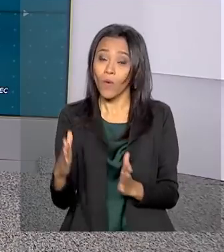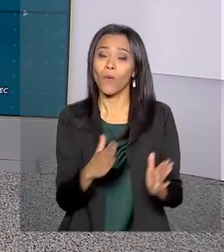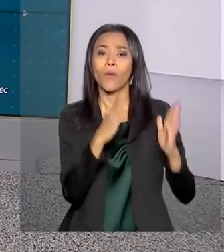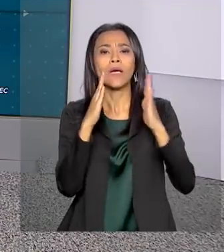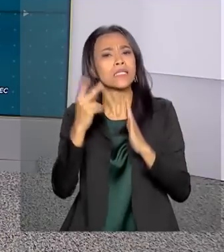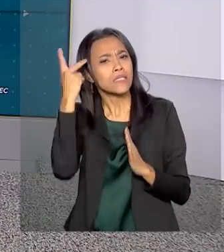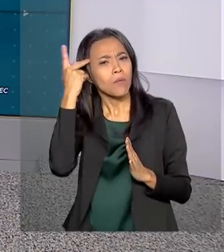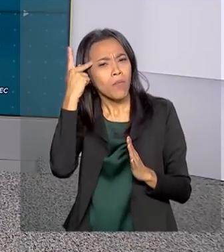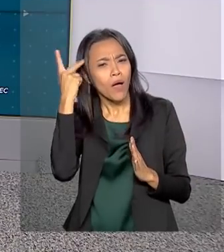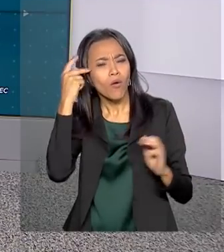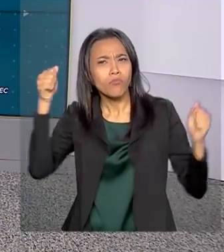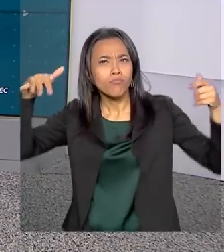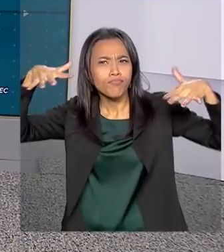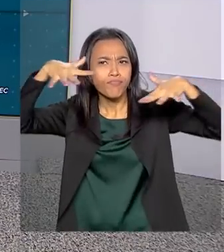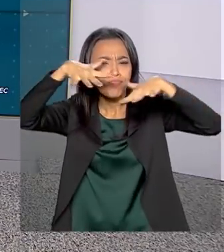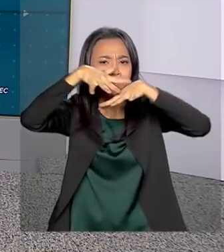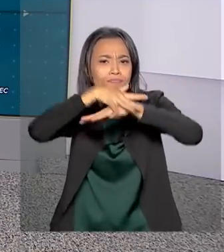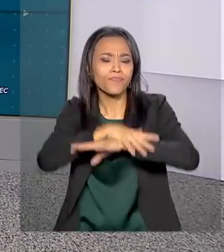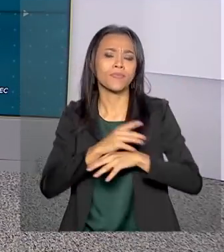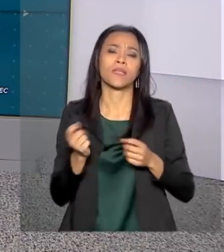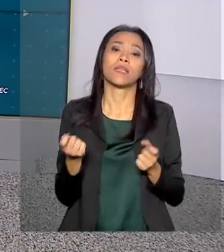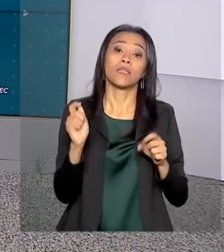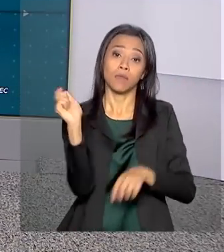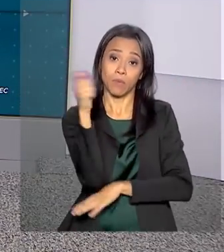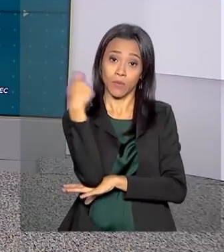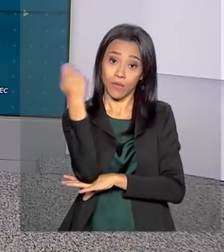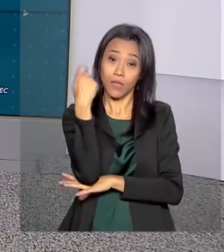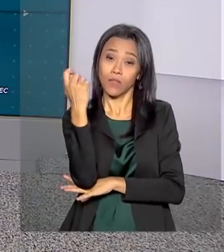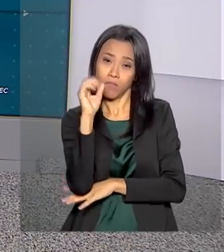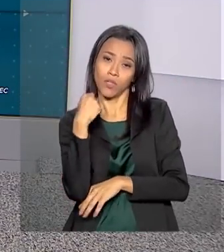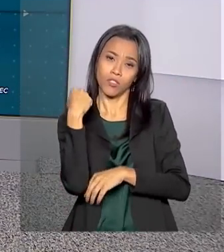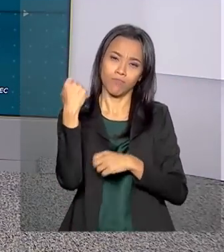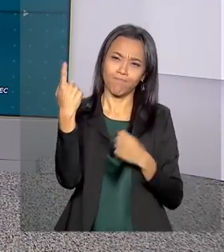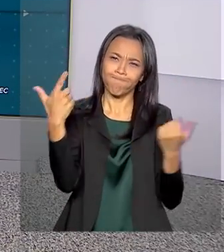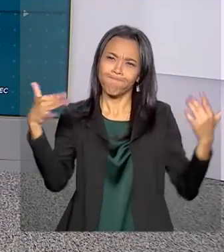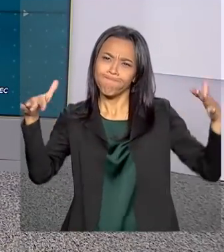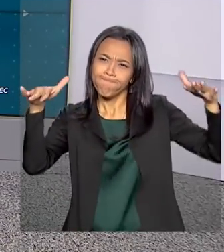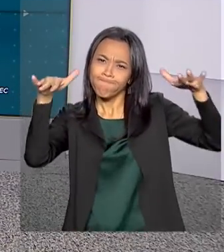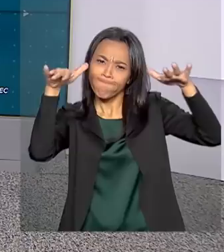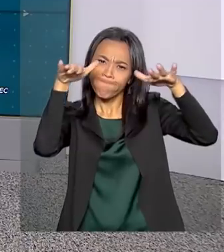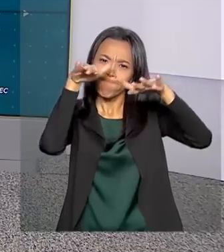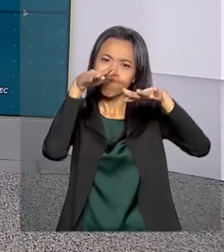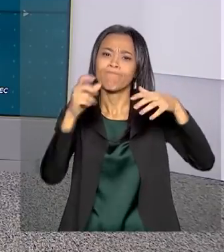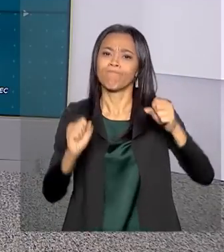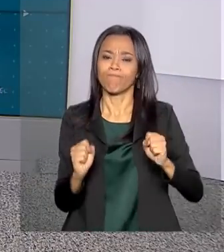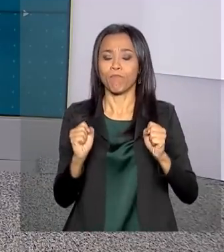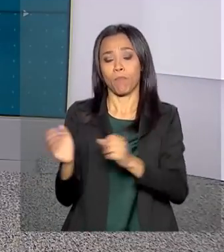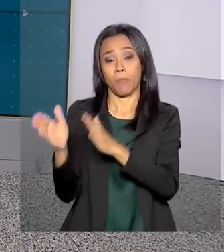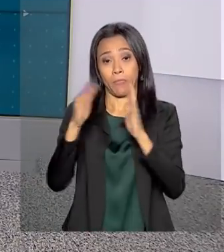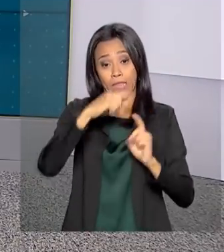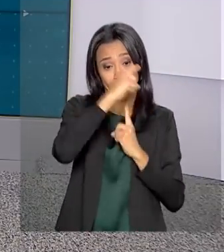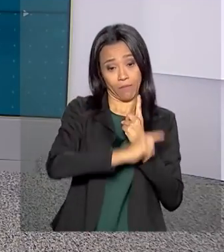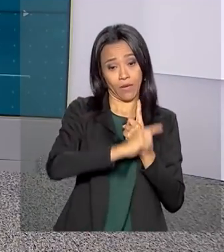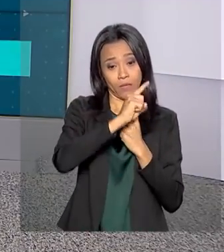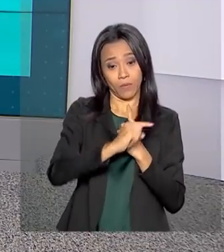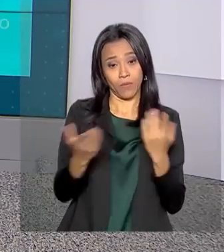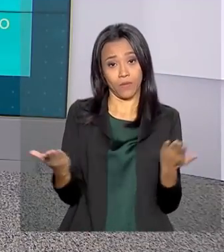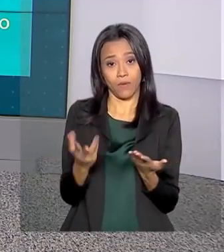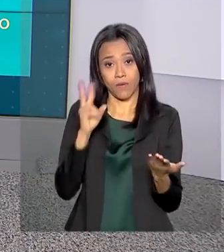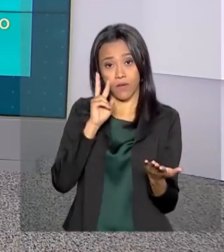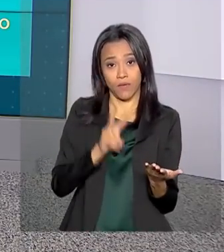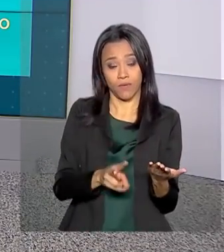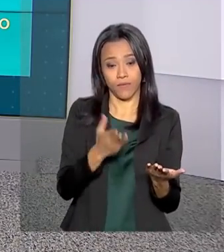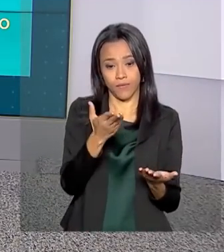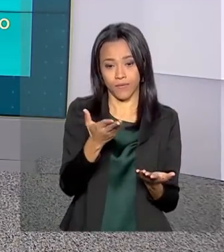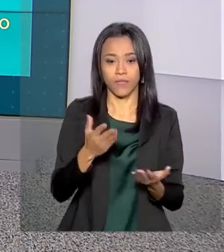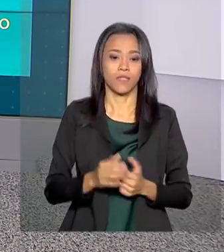parcialmente nublado em porto alegre nós temos variação de nebulosidade vamos agora as temperaturas a gente troca o mapa